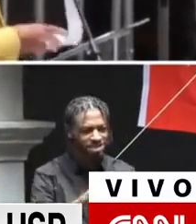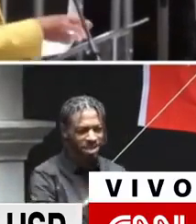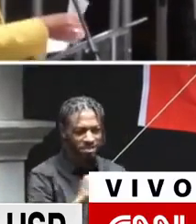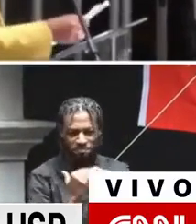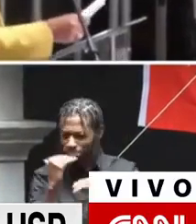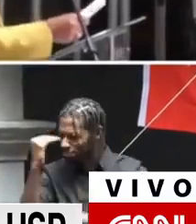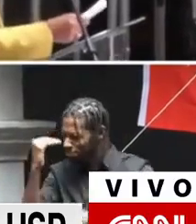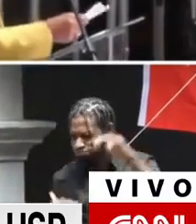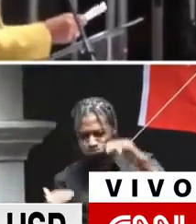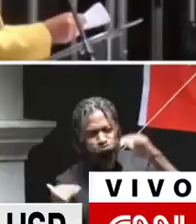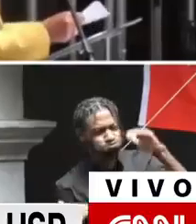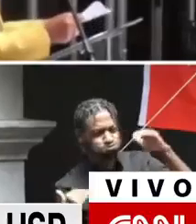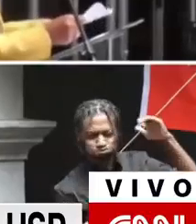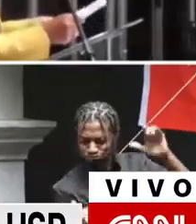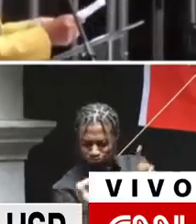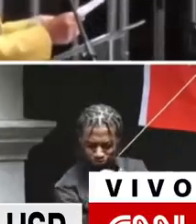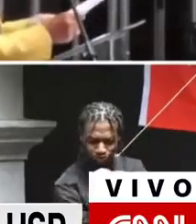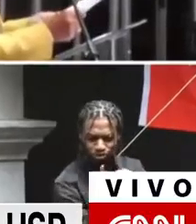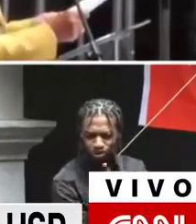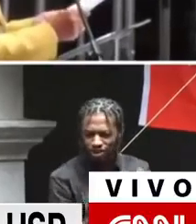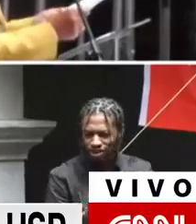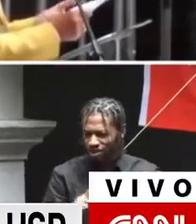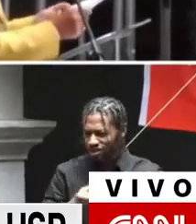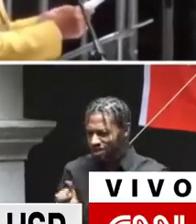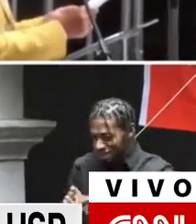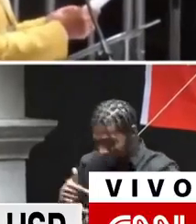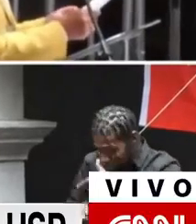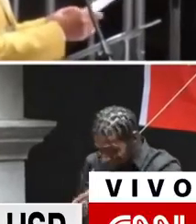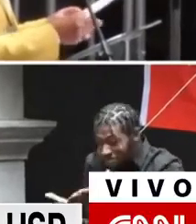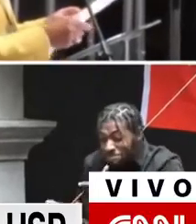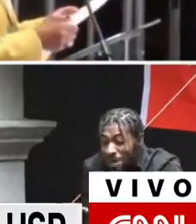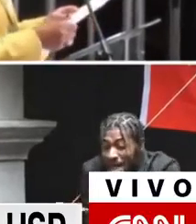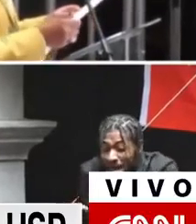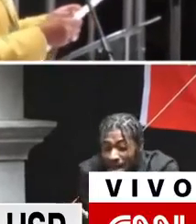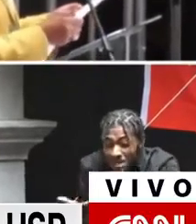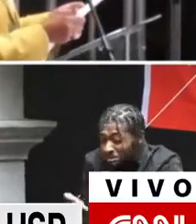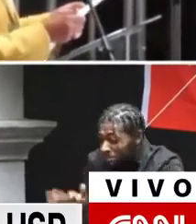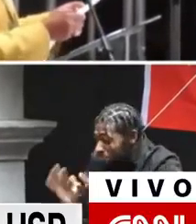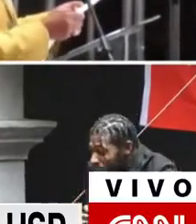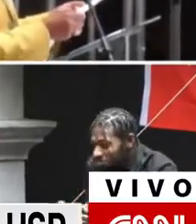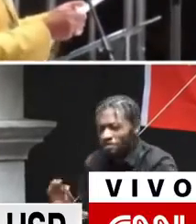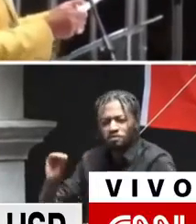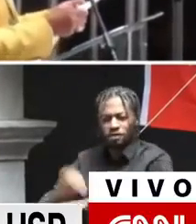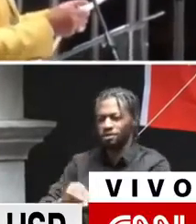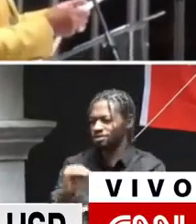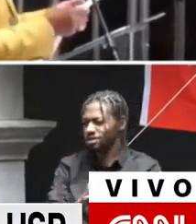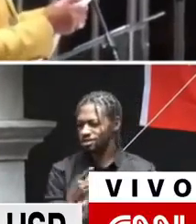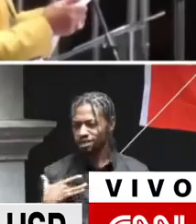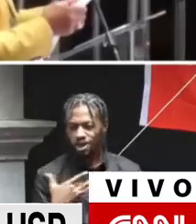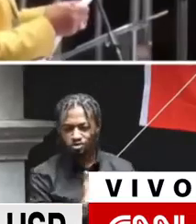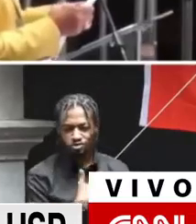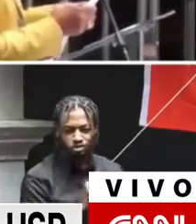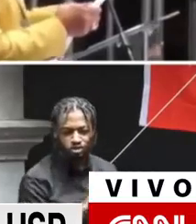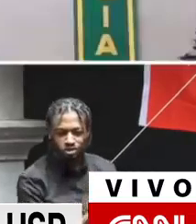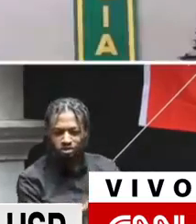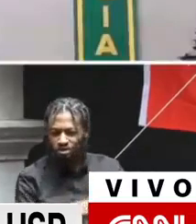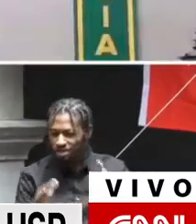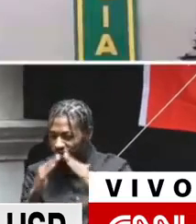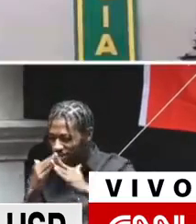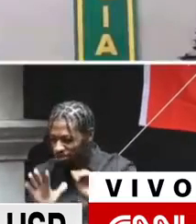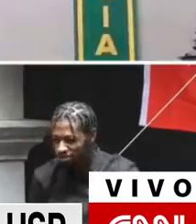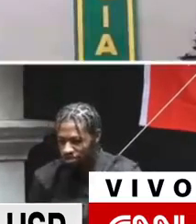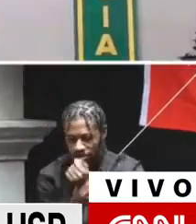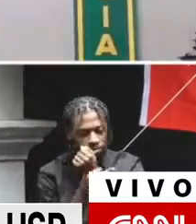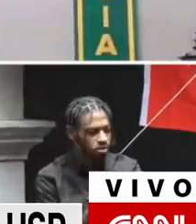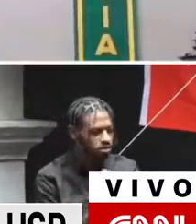desigualdades sociais, com carências em serviços públicos essenciais, como saúde, educação, habitação e